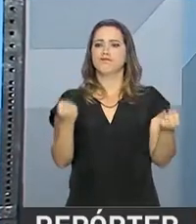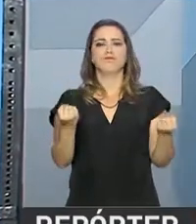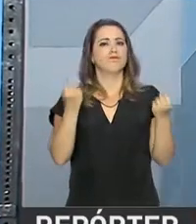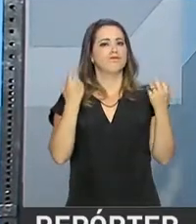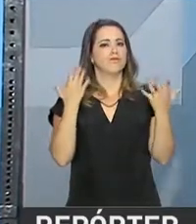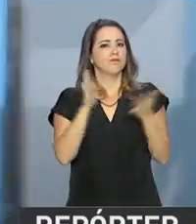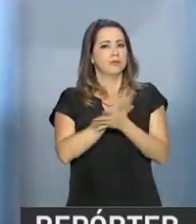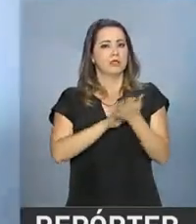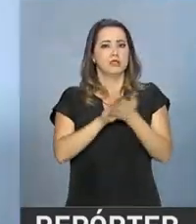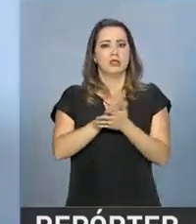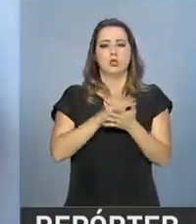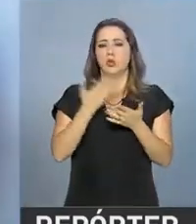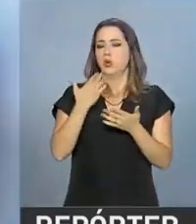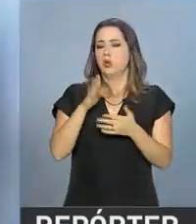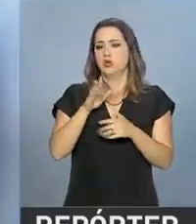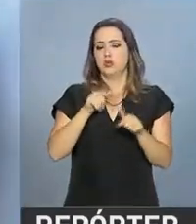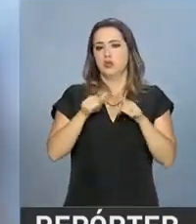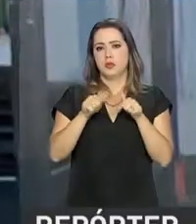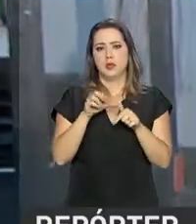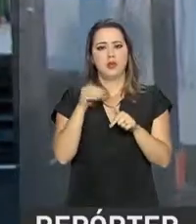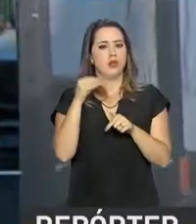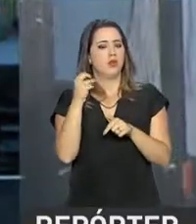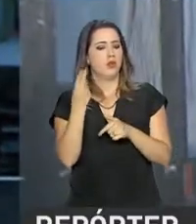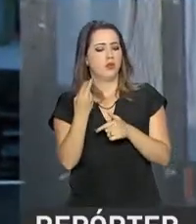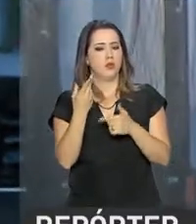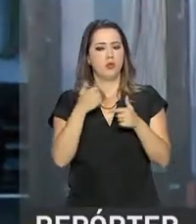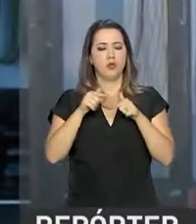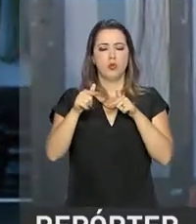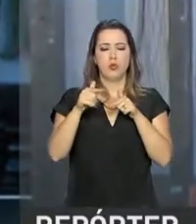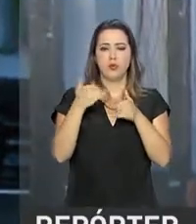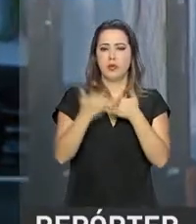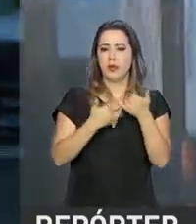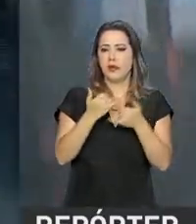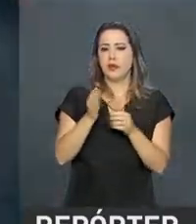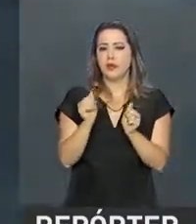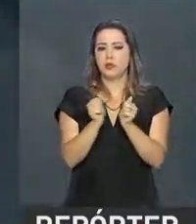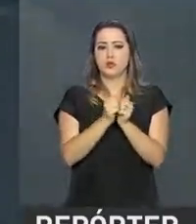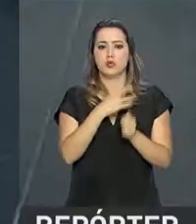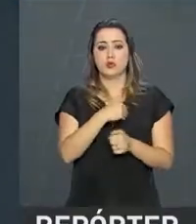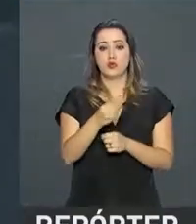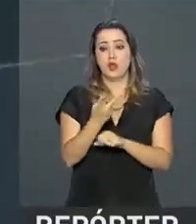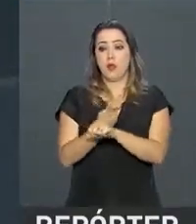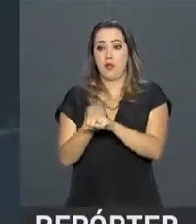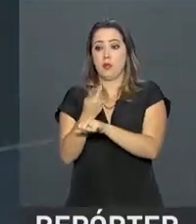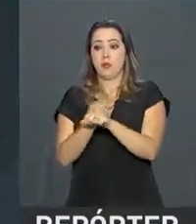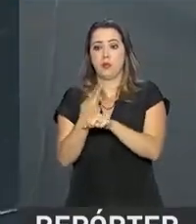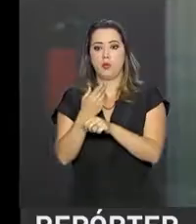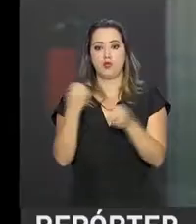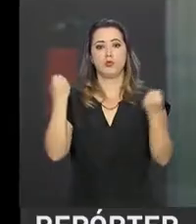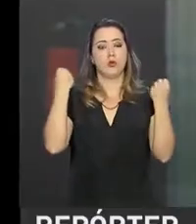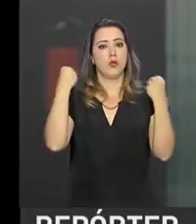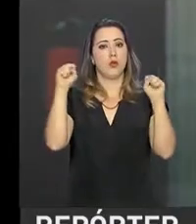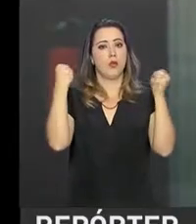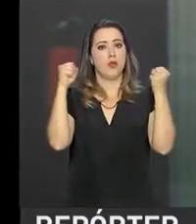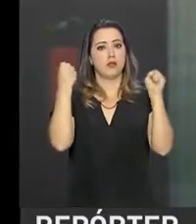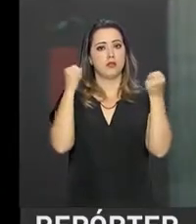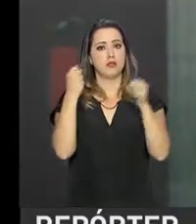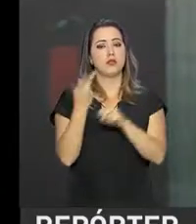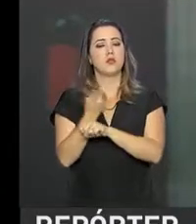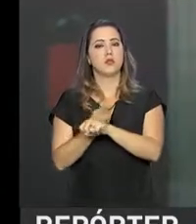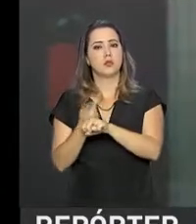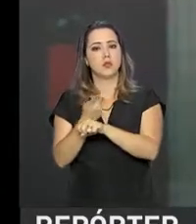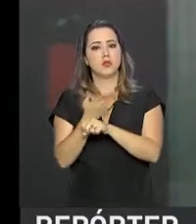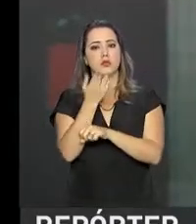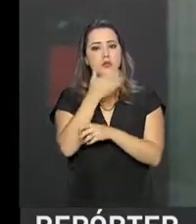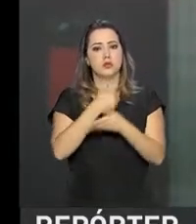trabalhar e brincar com a filha de três anos quando procurou uma academia e começou a se alimentar melhor o começo foi bem difícil